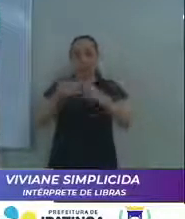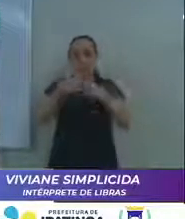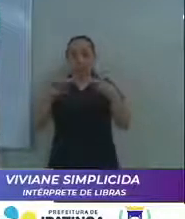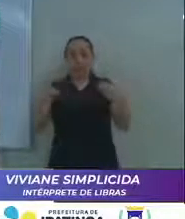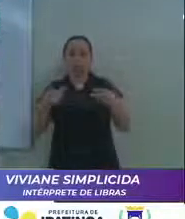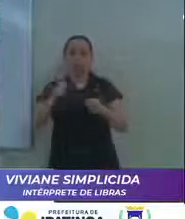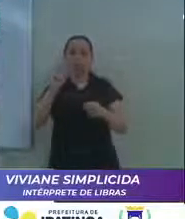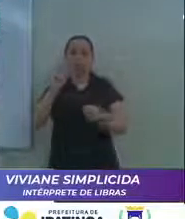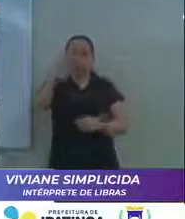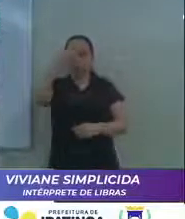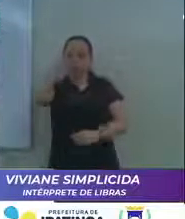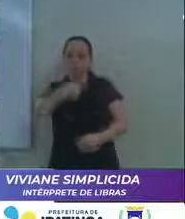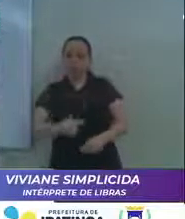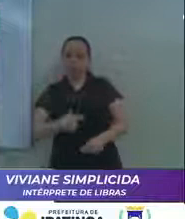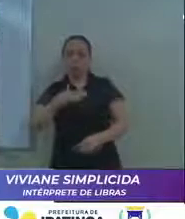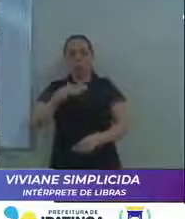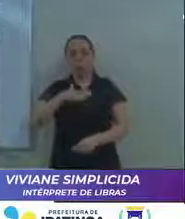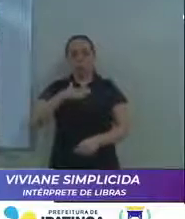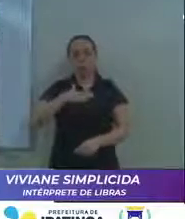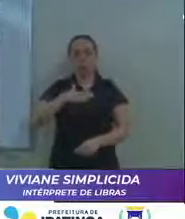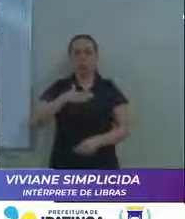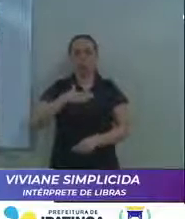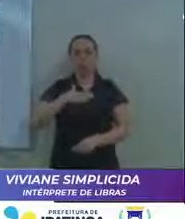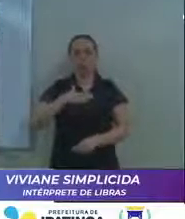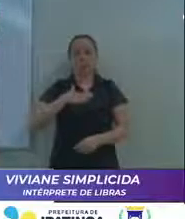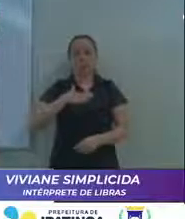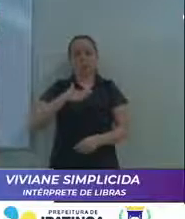verdade. Então, eu sou,